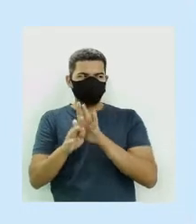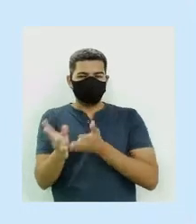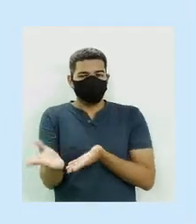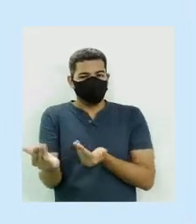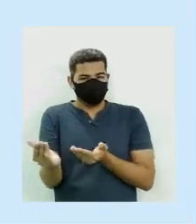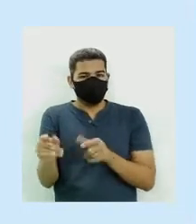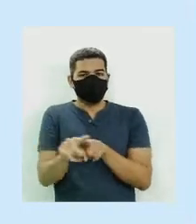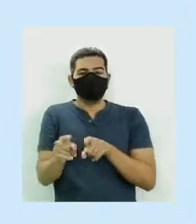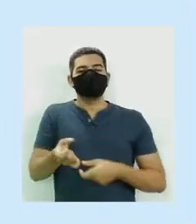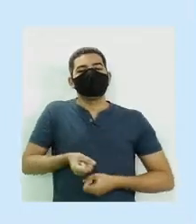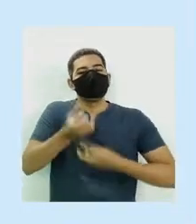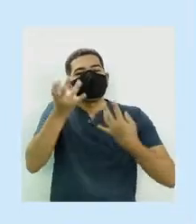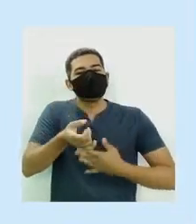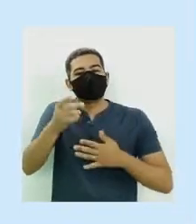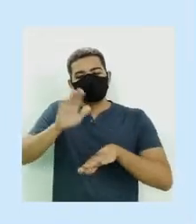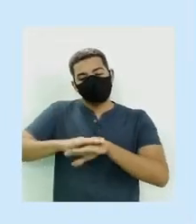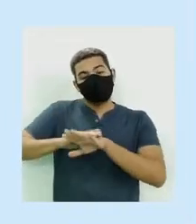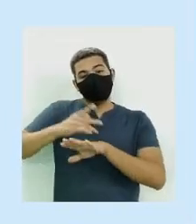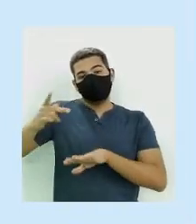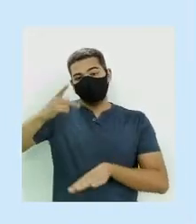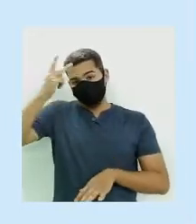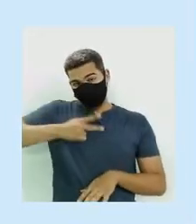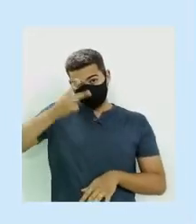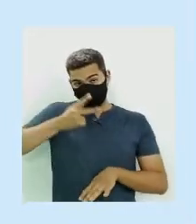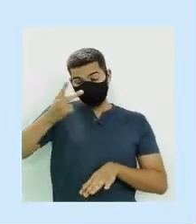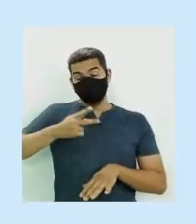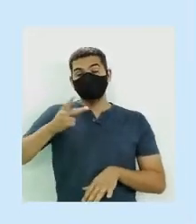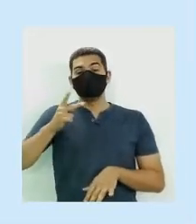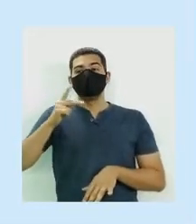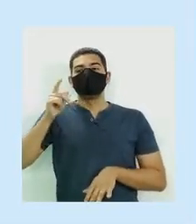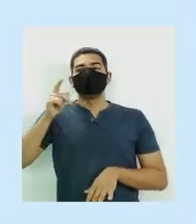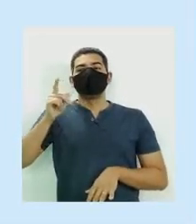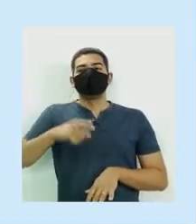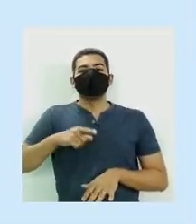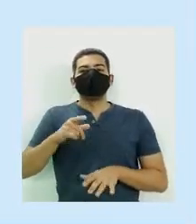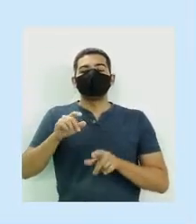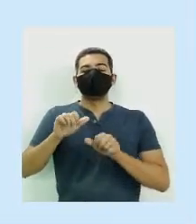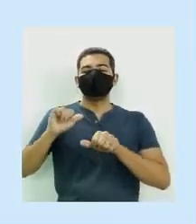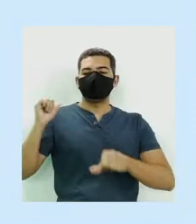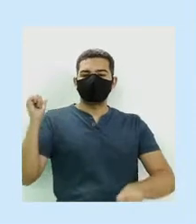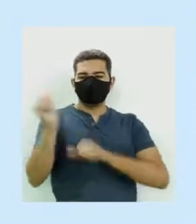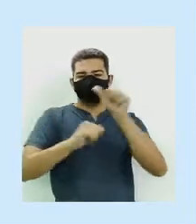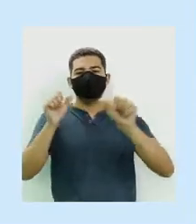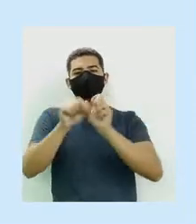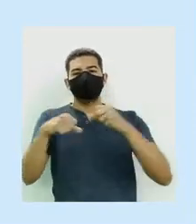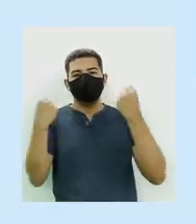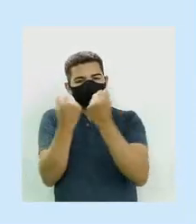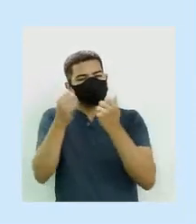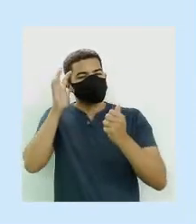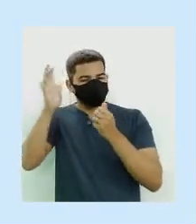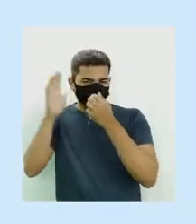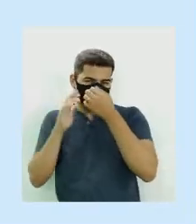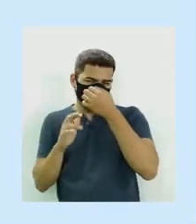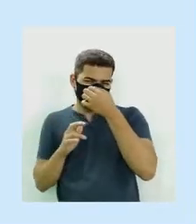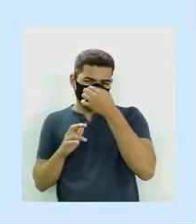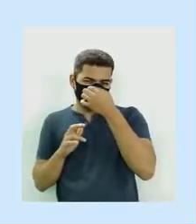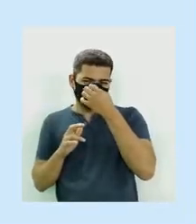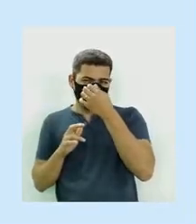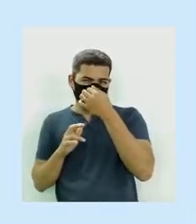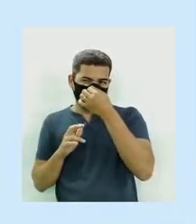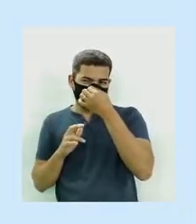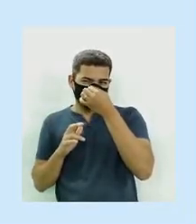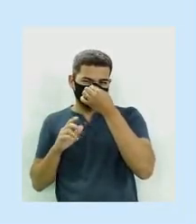poesia autoral para transformar a sociedade através da reflexão. Reflexão feita através